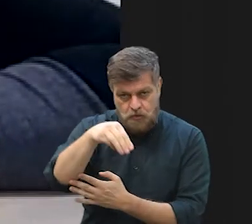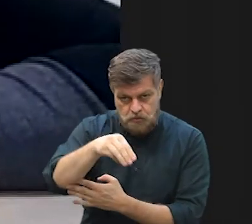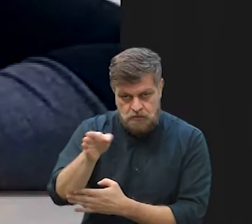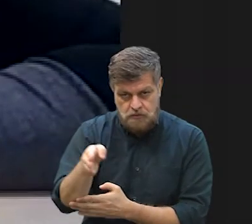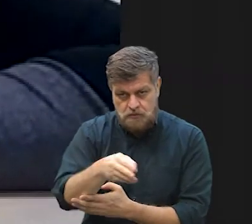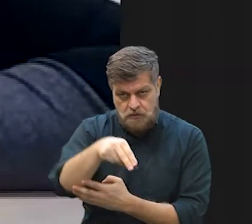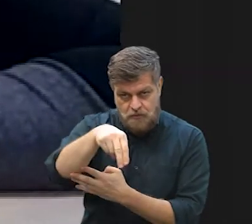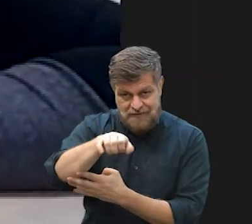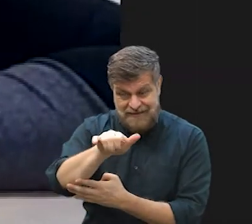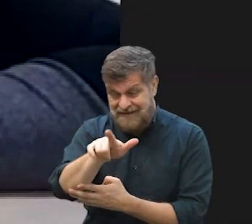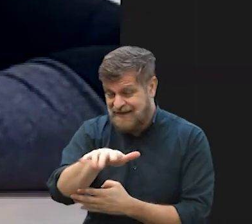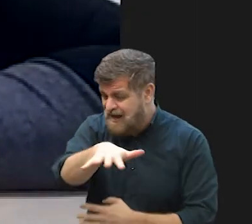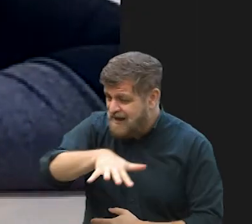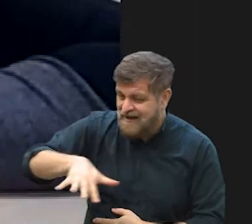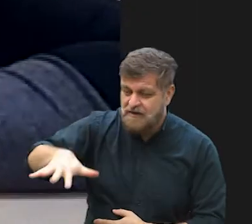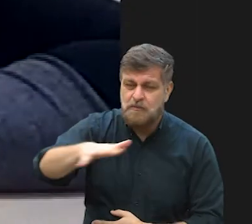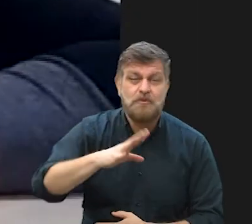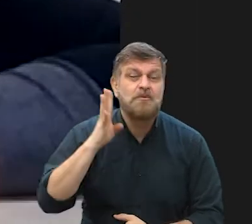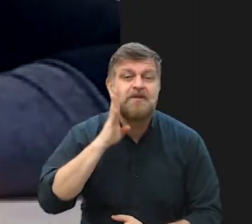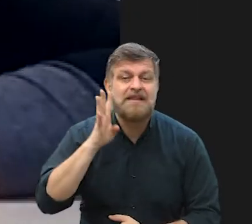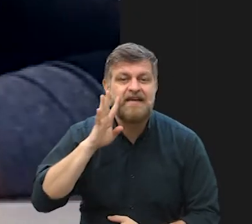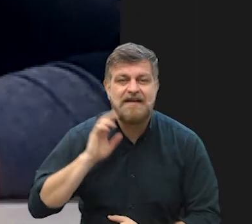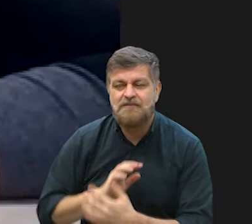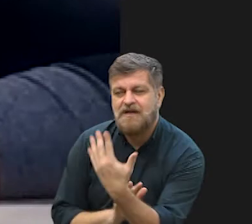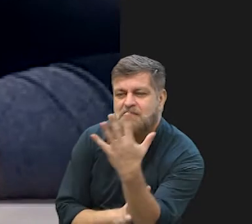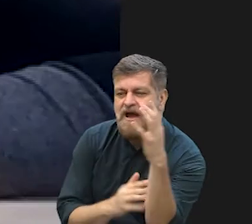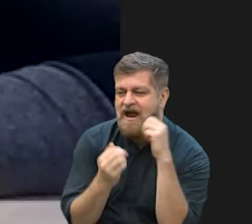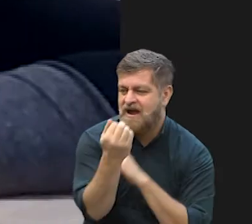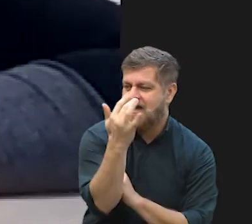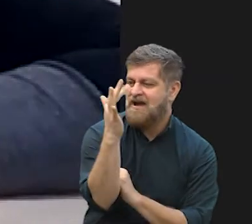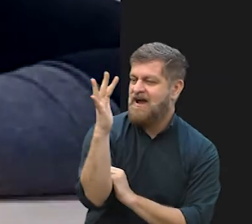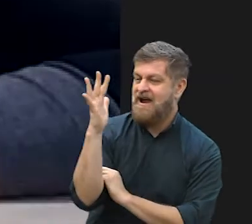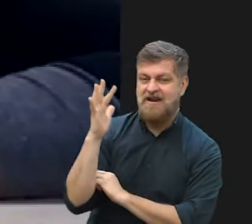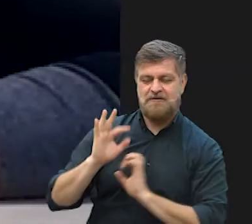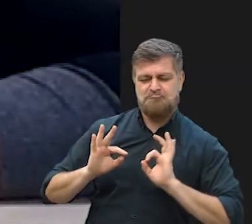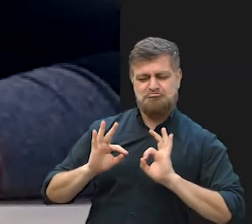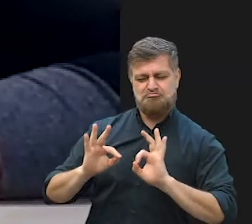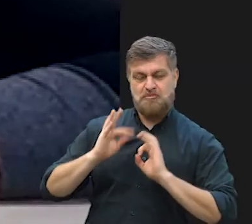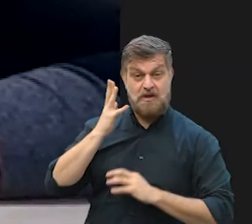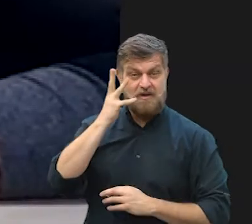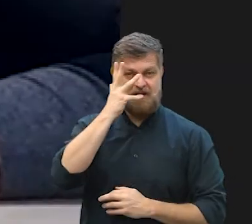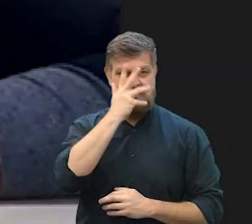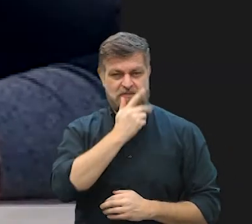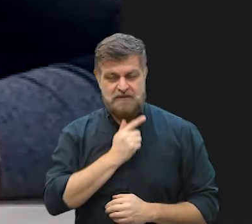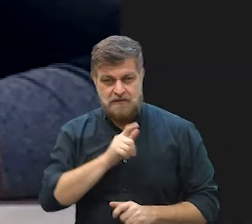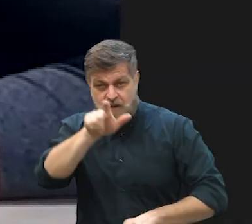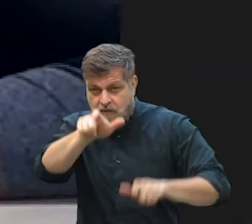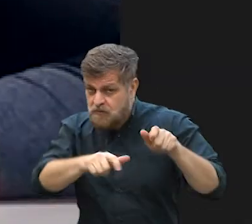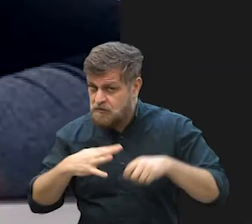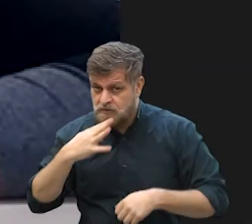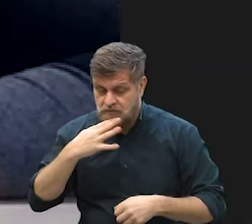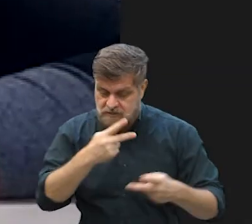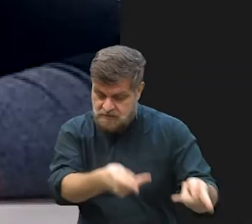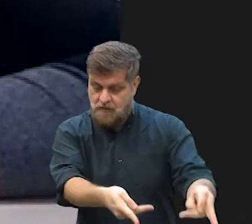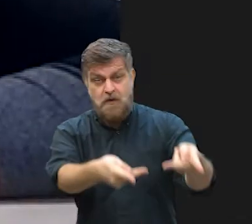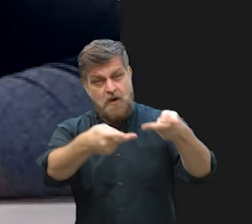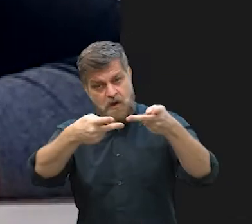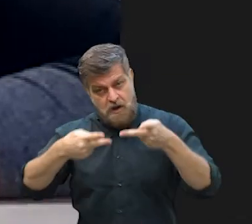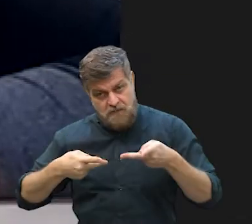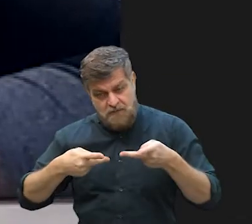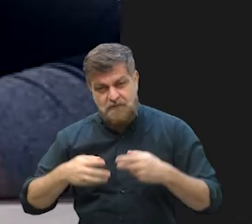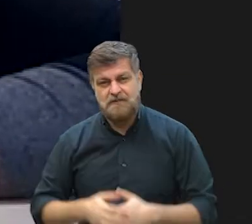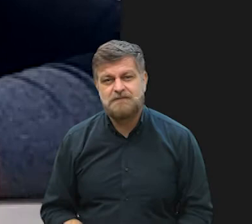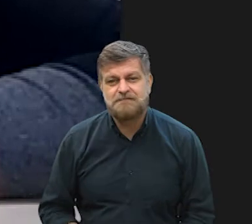Nós temos um ambiente muito legal, muito amplo, cheio de árvores aqui na escola. Então, assim, quem não conhece, fica um convite para vir